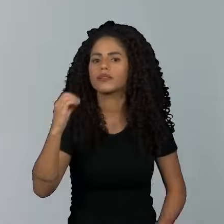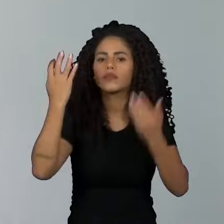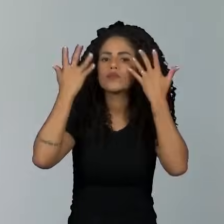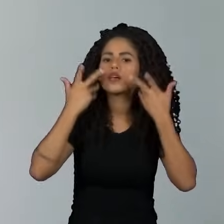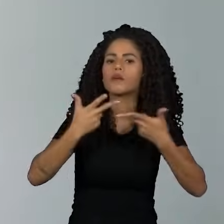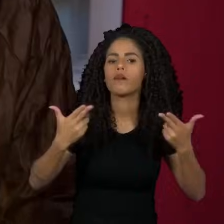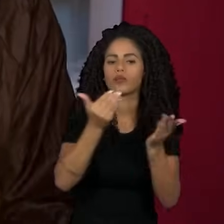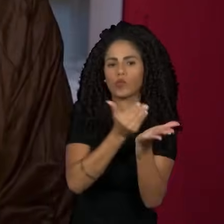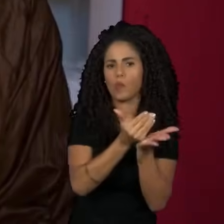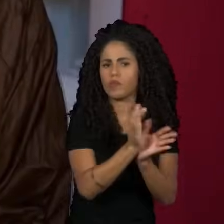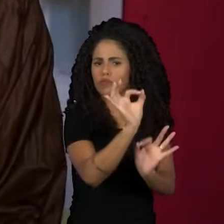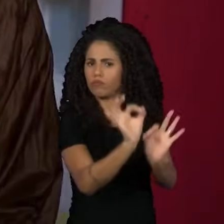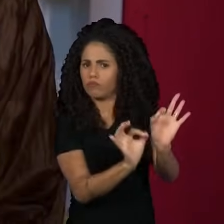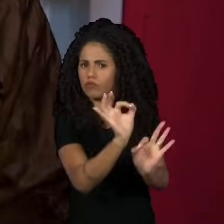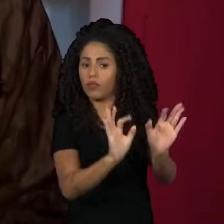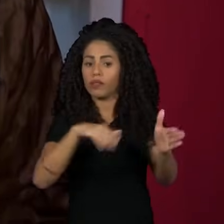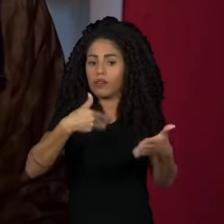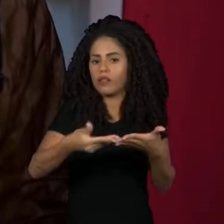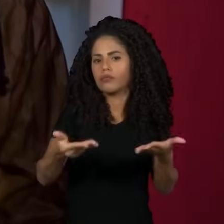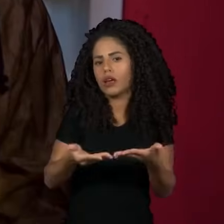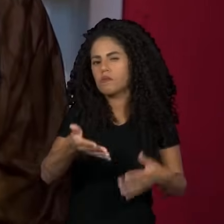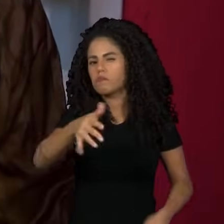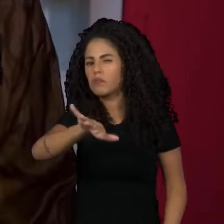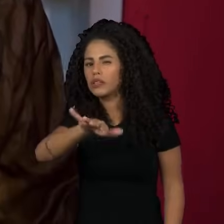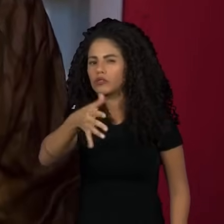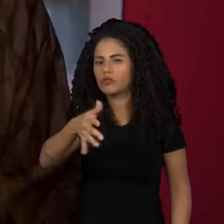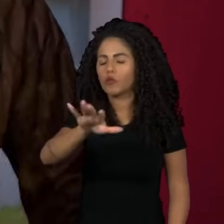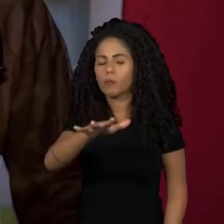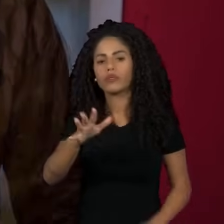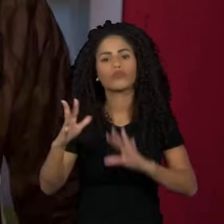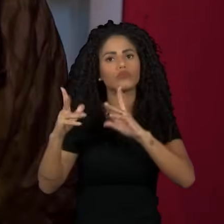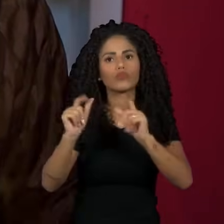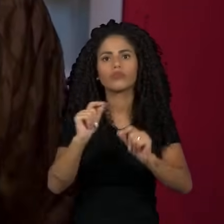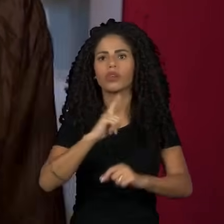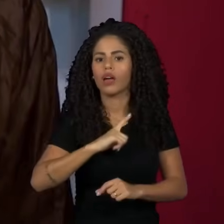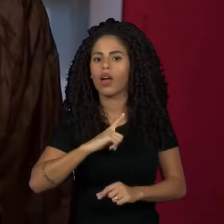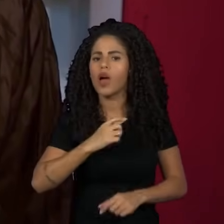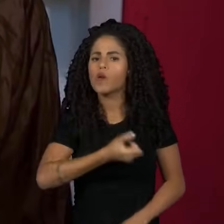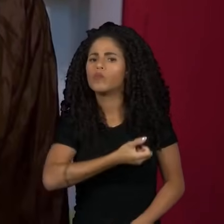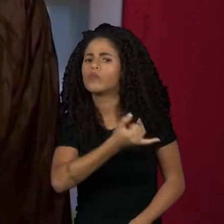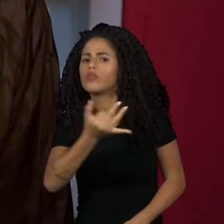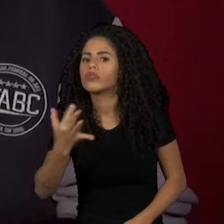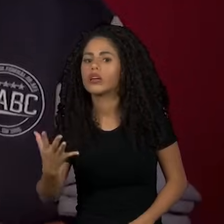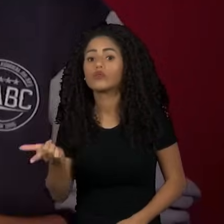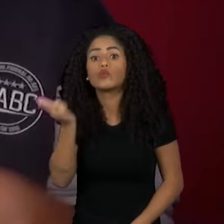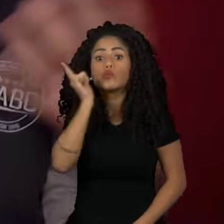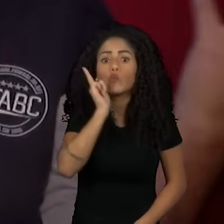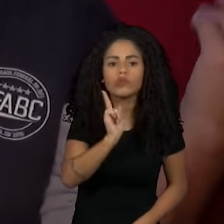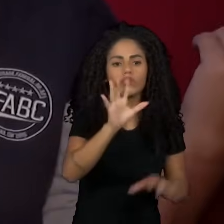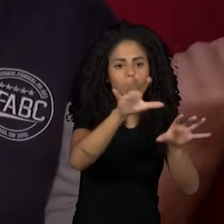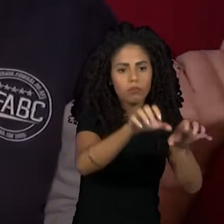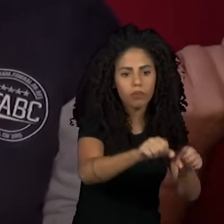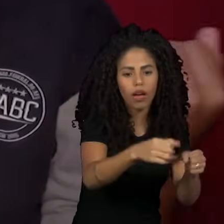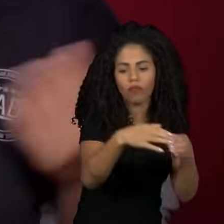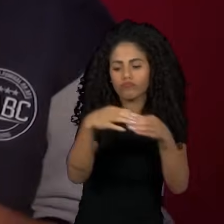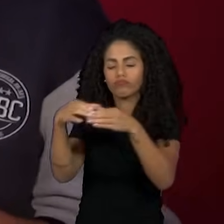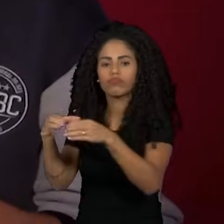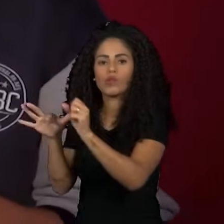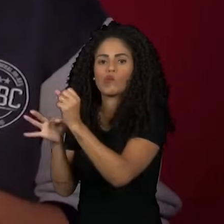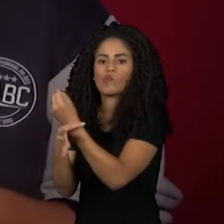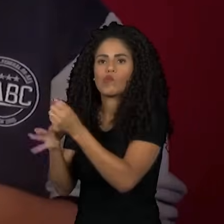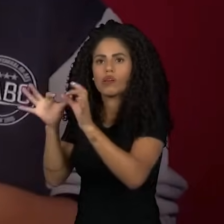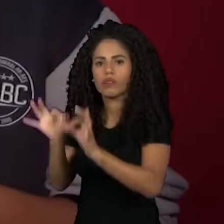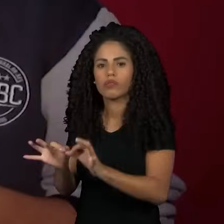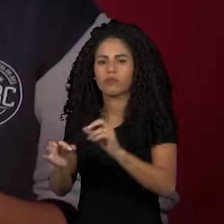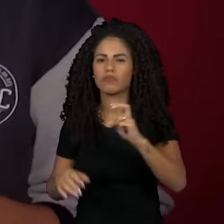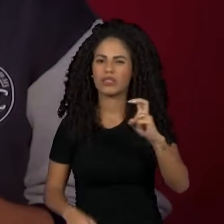começou o projeto até agora, mais ou menos de silvestres é um número que a gente resgatou. Foram registrados nos últimos anos cerca de